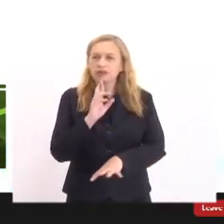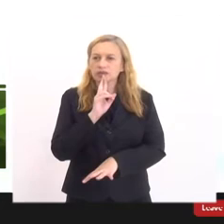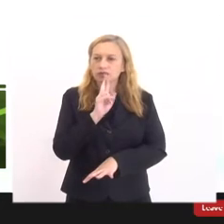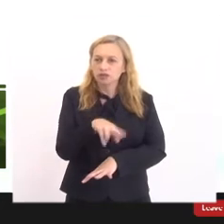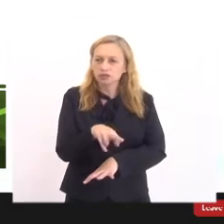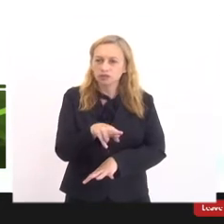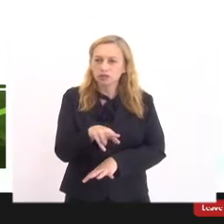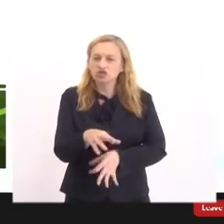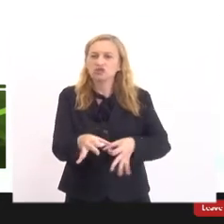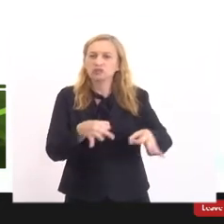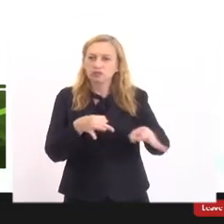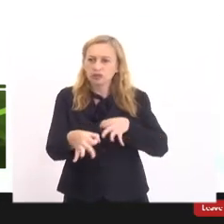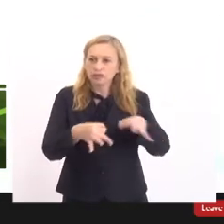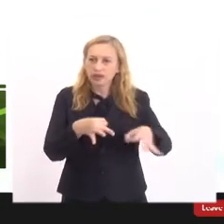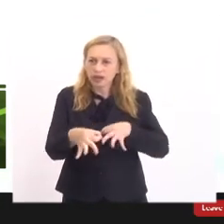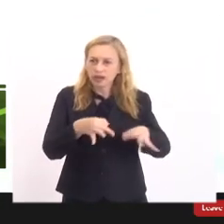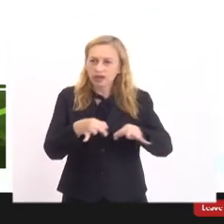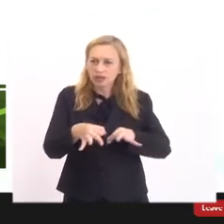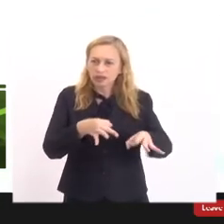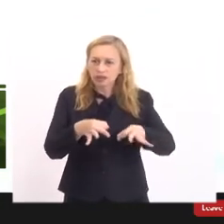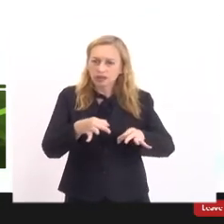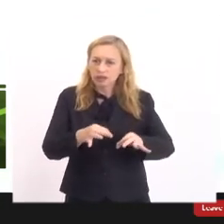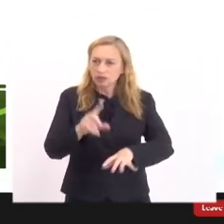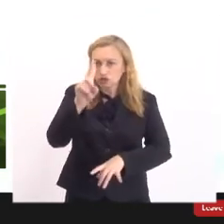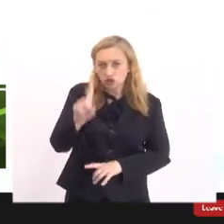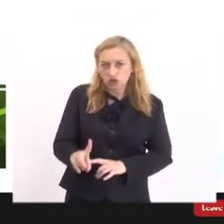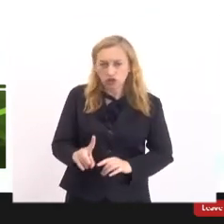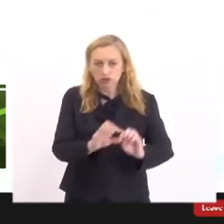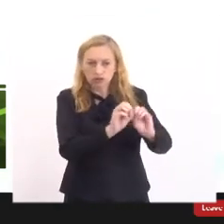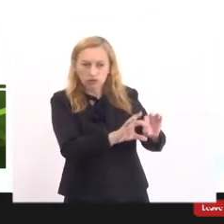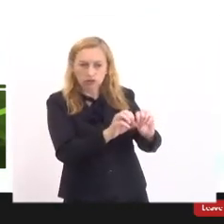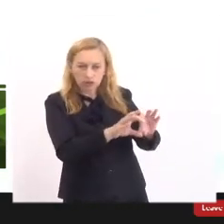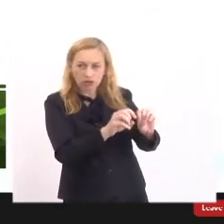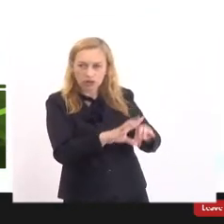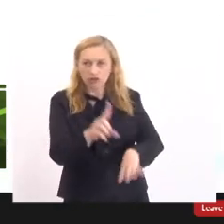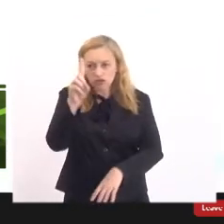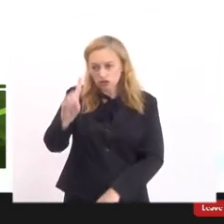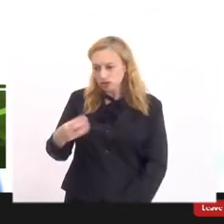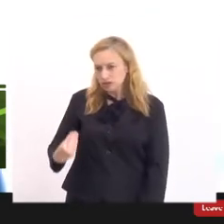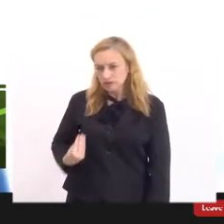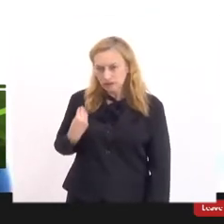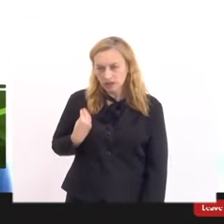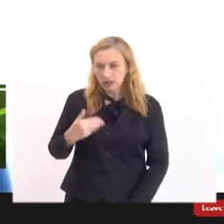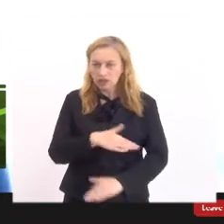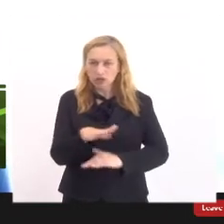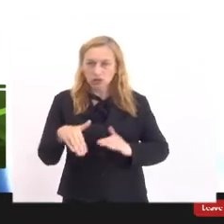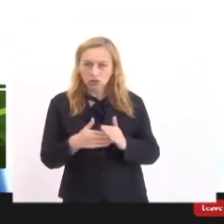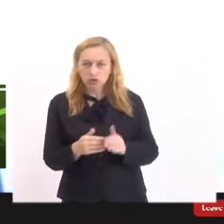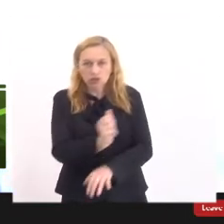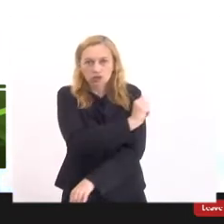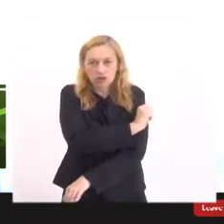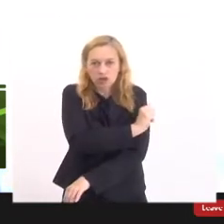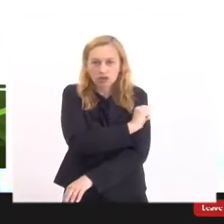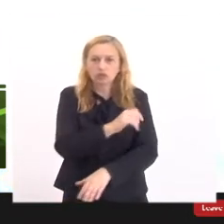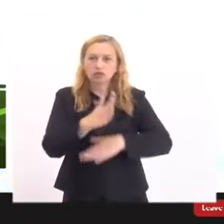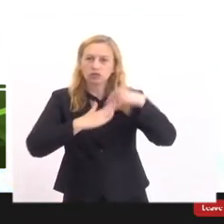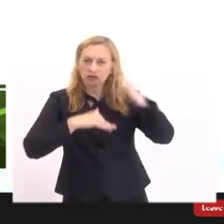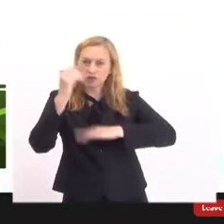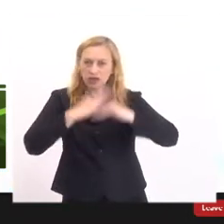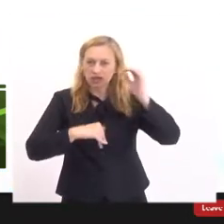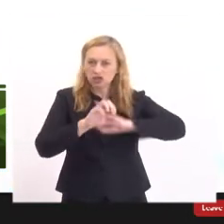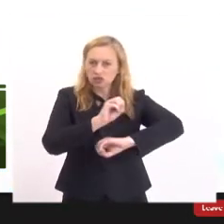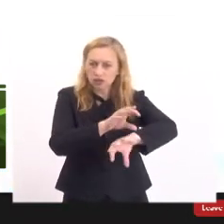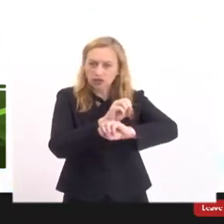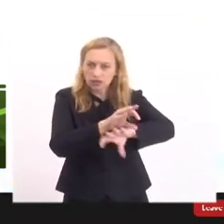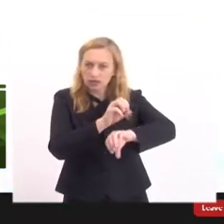e planejadas para garantir o direito à educação, para garantir o direito à vida de todos os estudantes, profissionais de educação e de